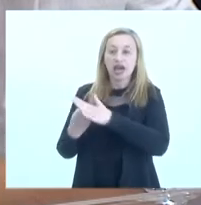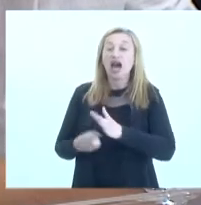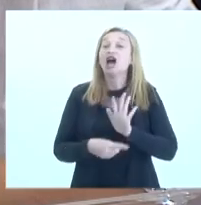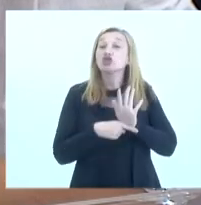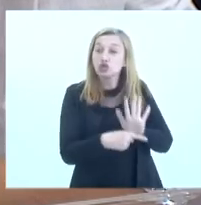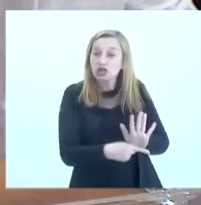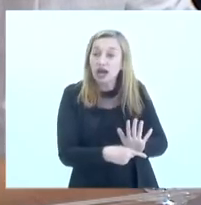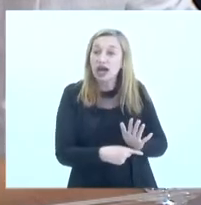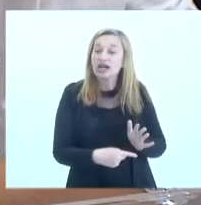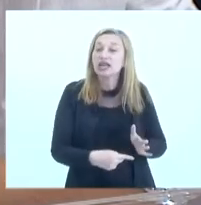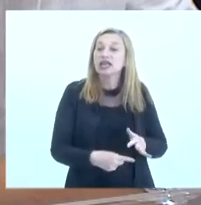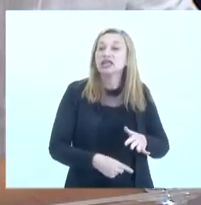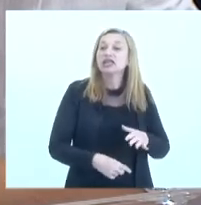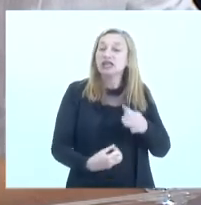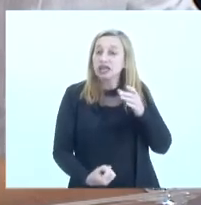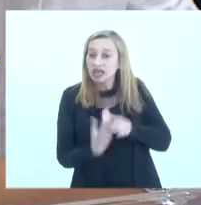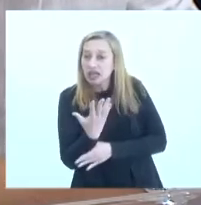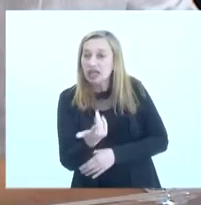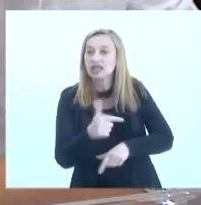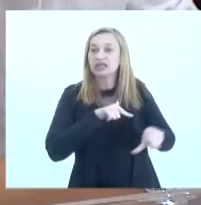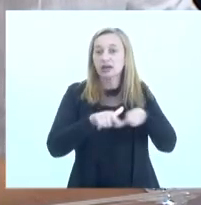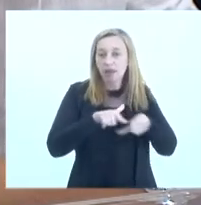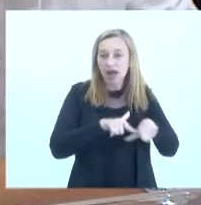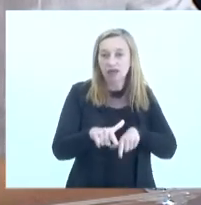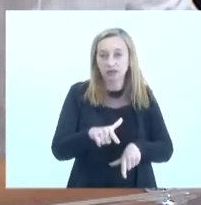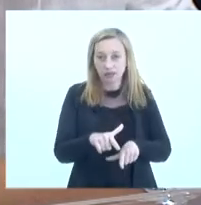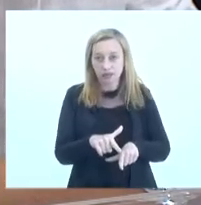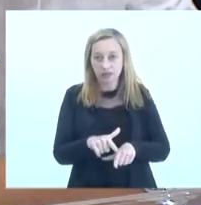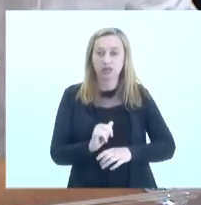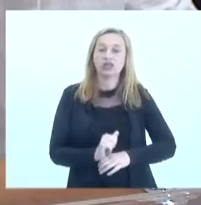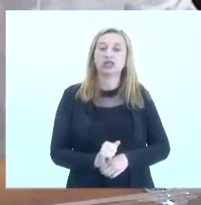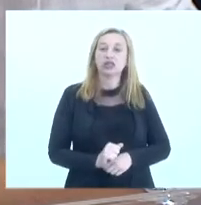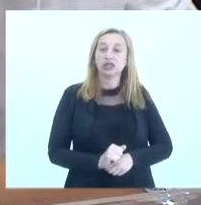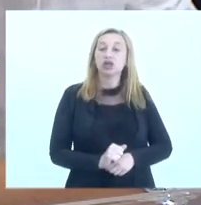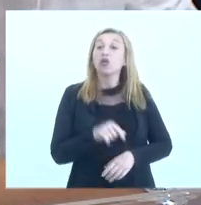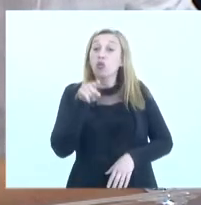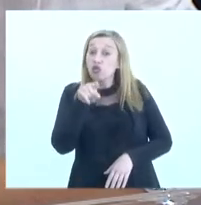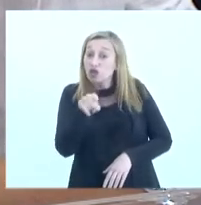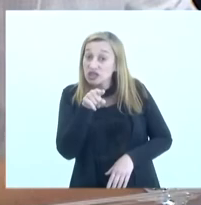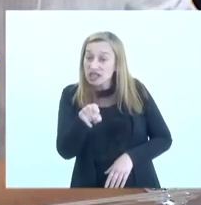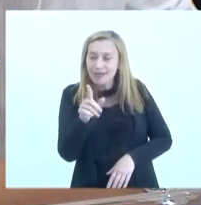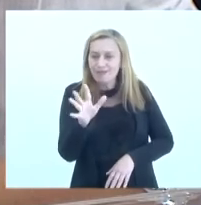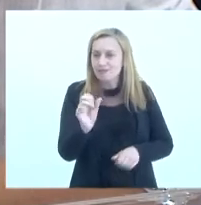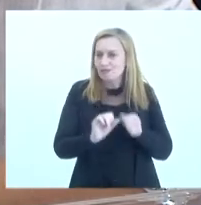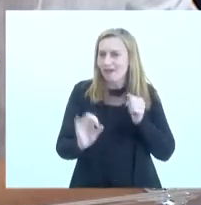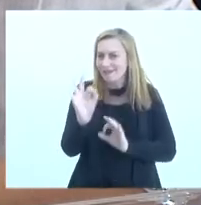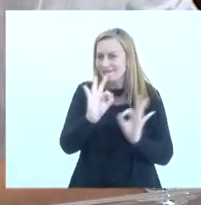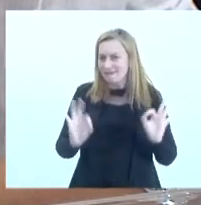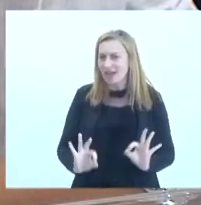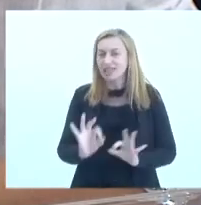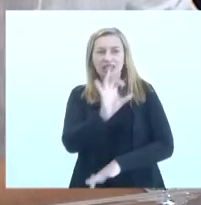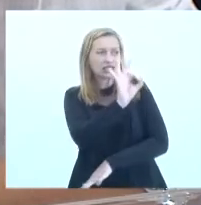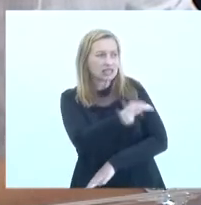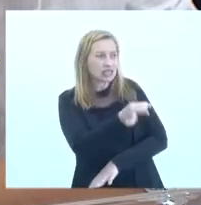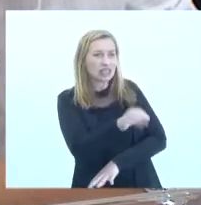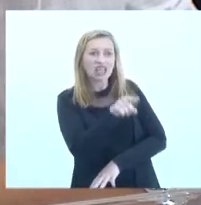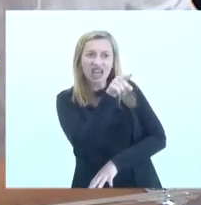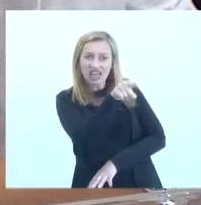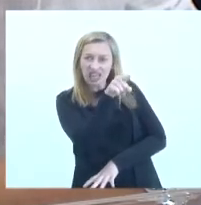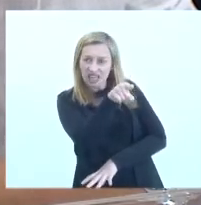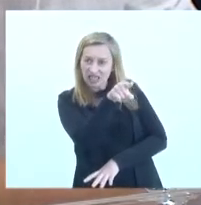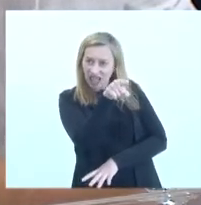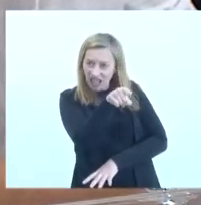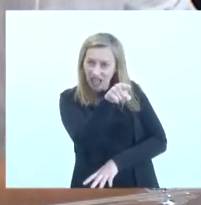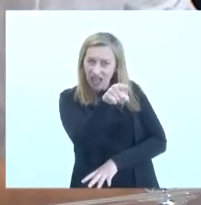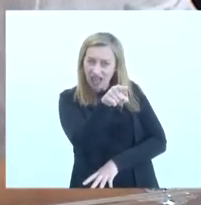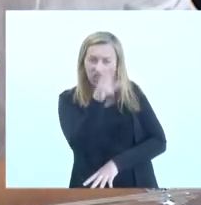que gera emprego, gera renda. Porque quando você não faz isso, com certeza aquele que está lá na ponta,